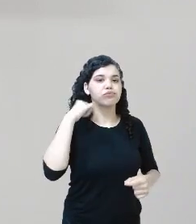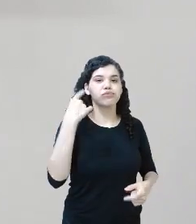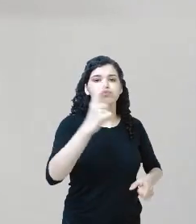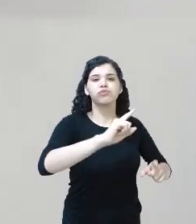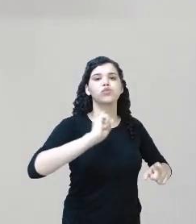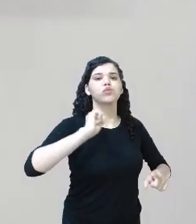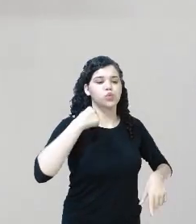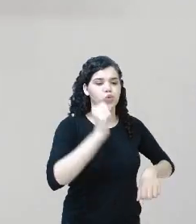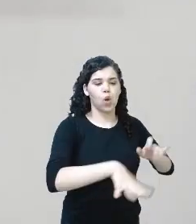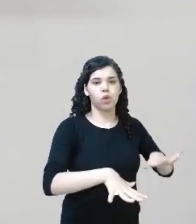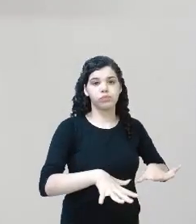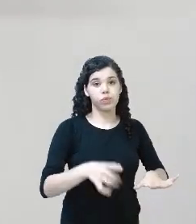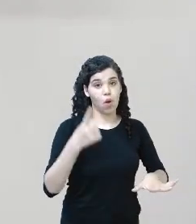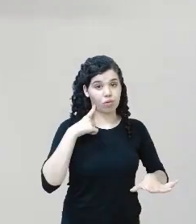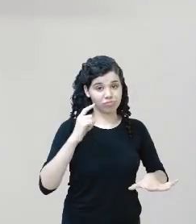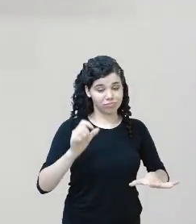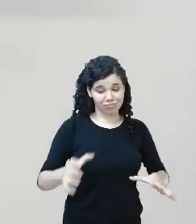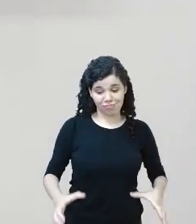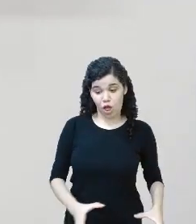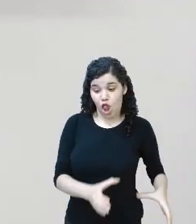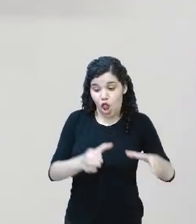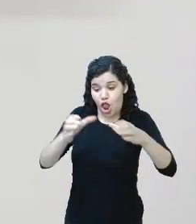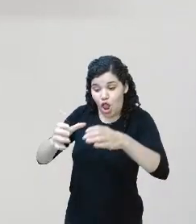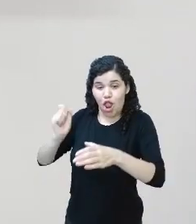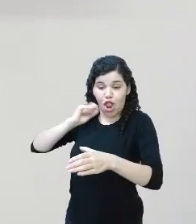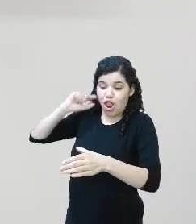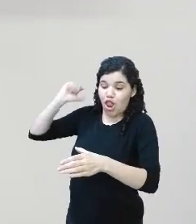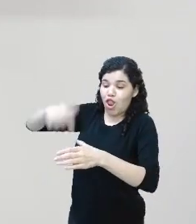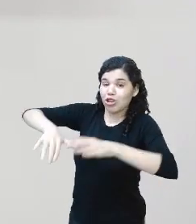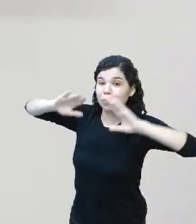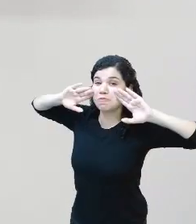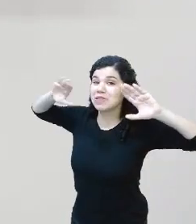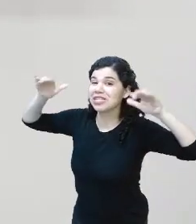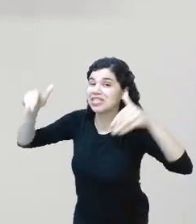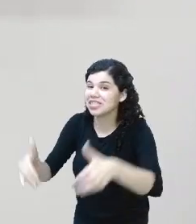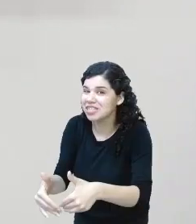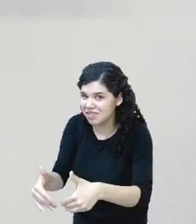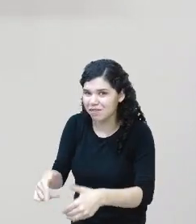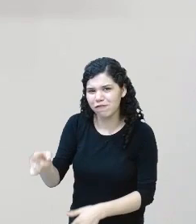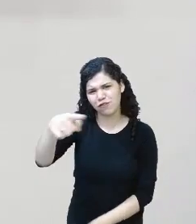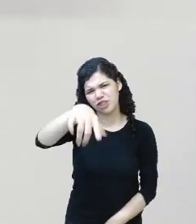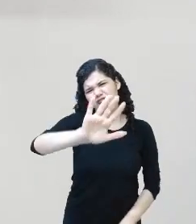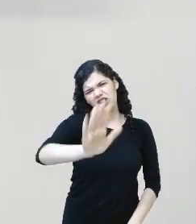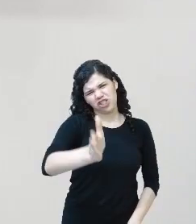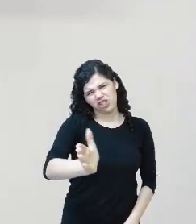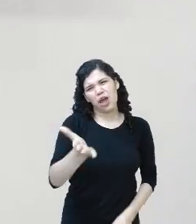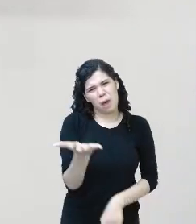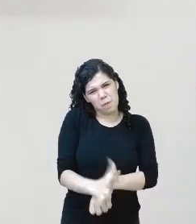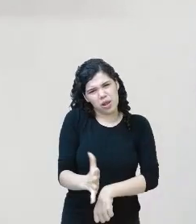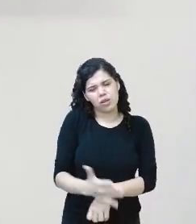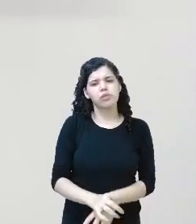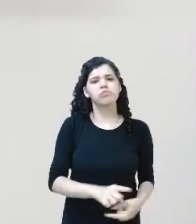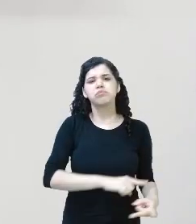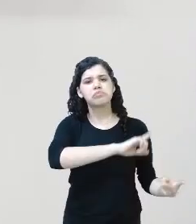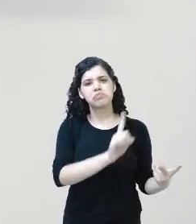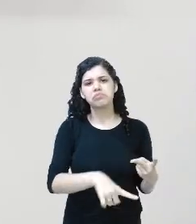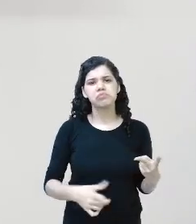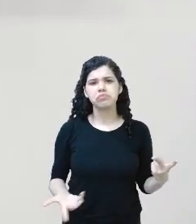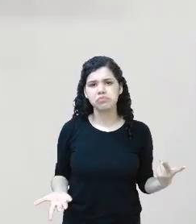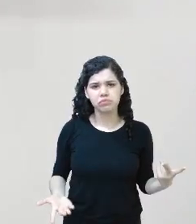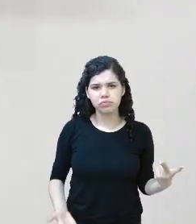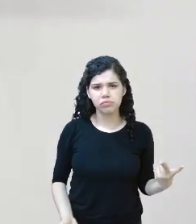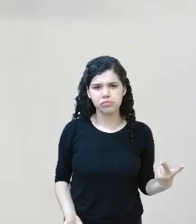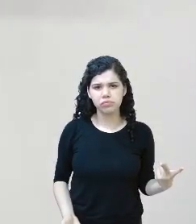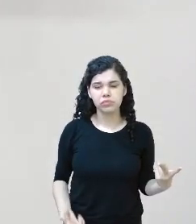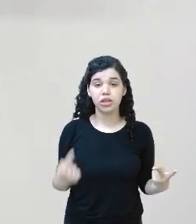Muito fácil. Jogar o lixo na lixeira, quinto ano, por favor. Isso você já faz. E qual é o outro?